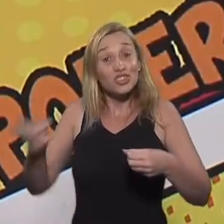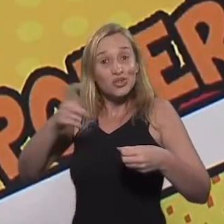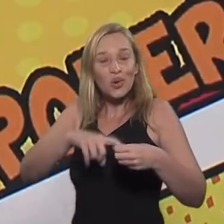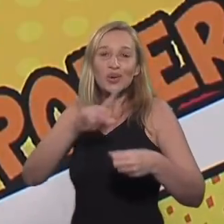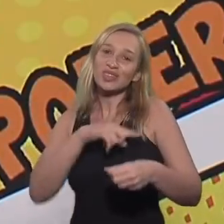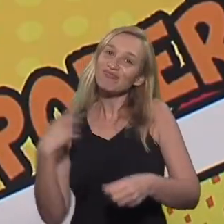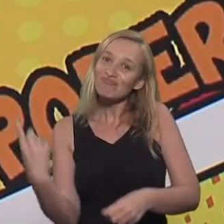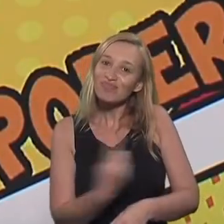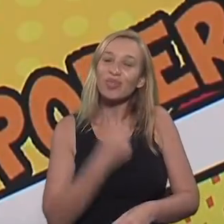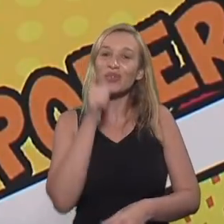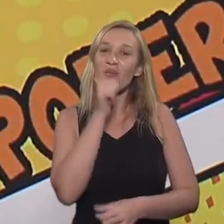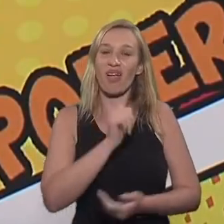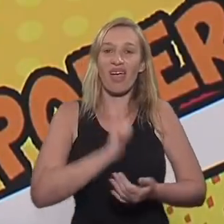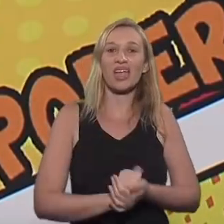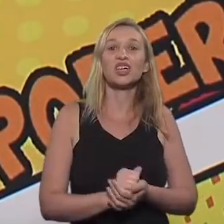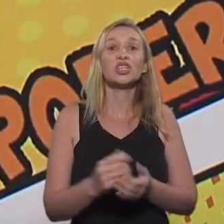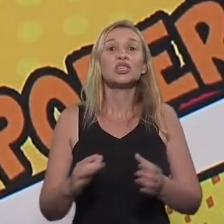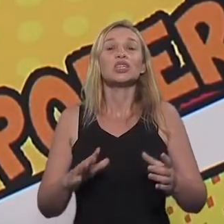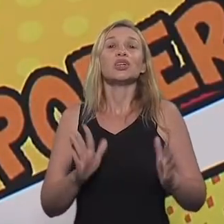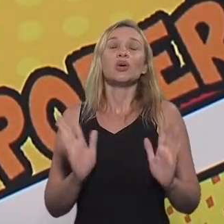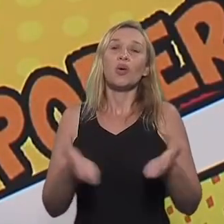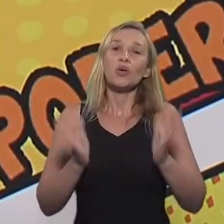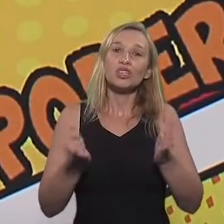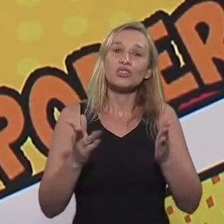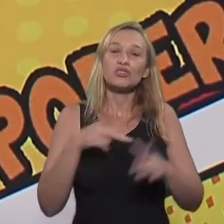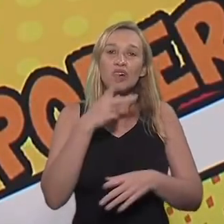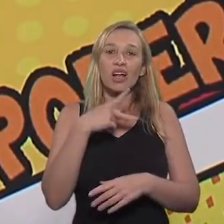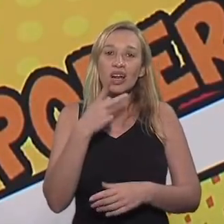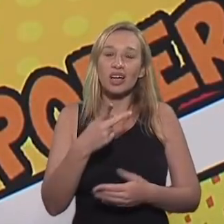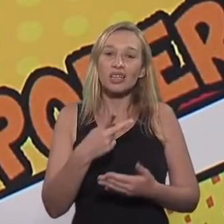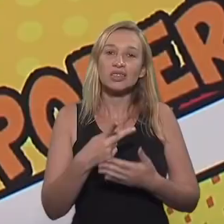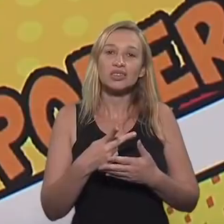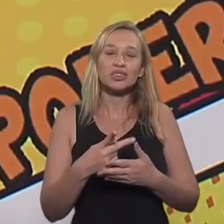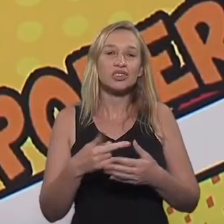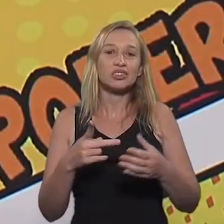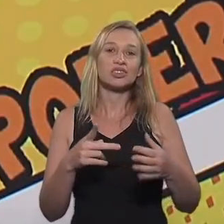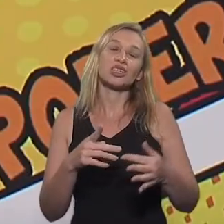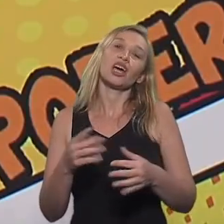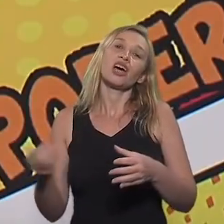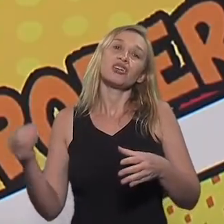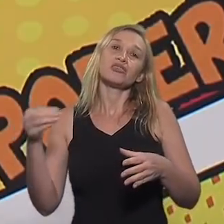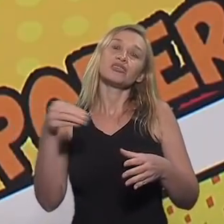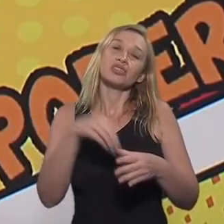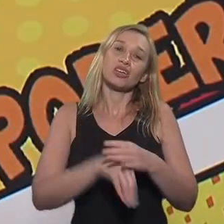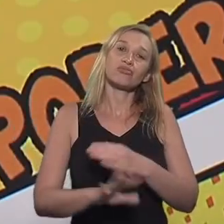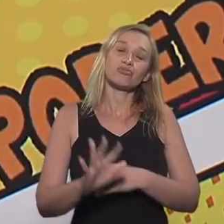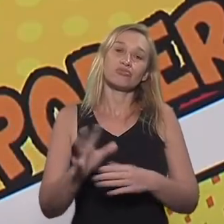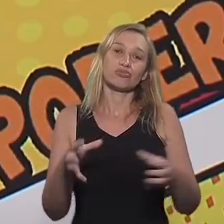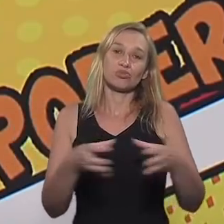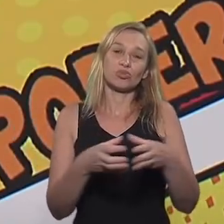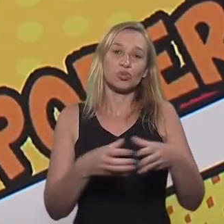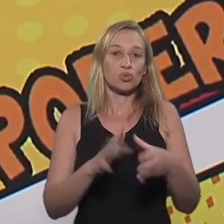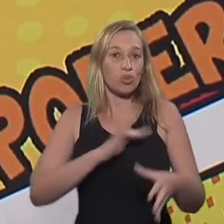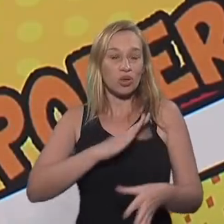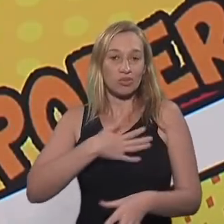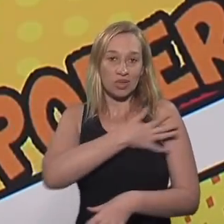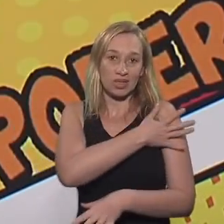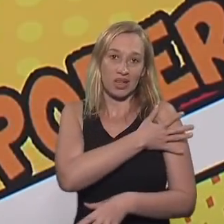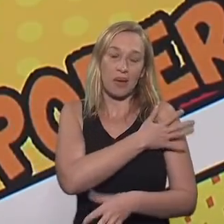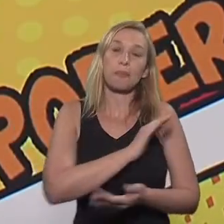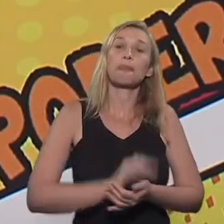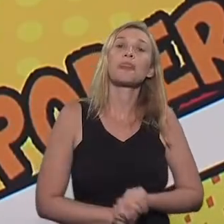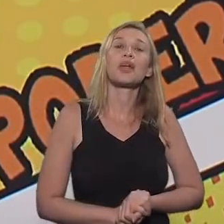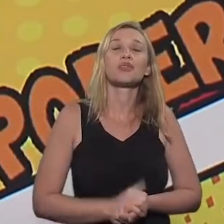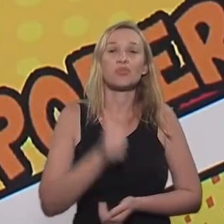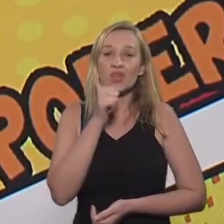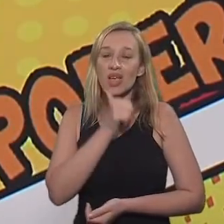Estamos de volta com Toda Mulher. No programa de hoje estamos falando sobre a inserção de mulheres na carreira militar. A gente